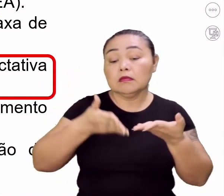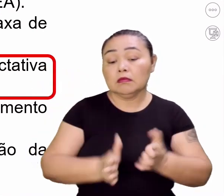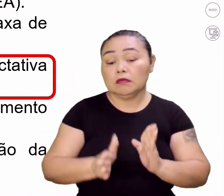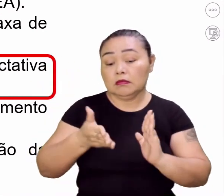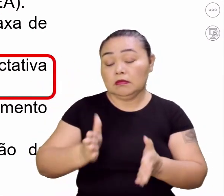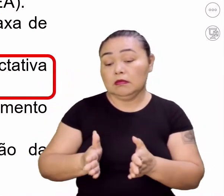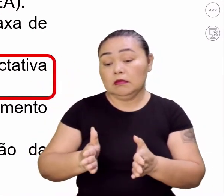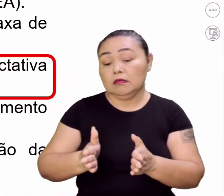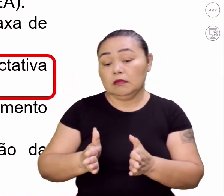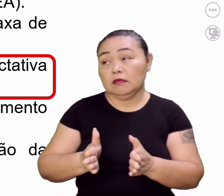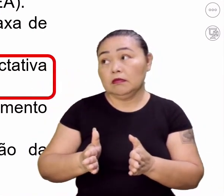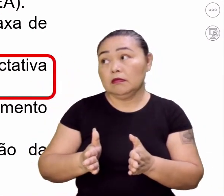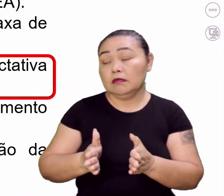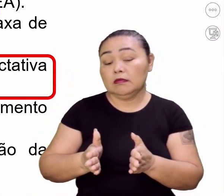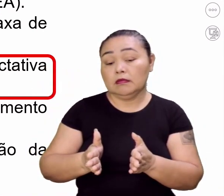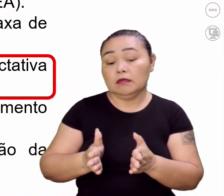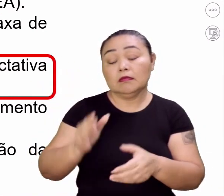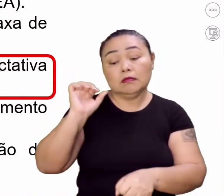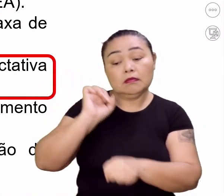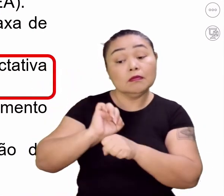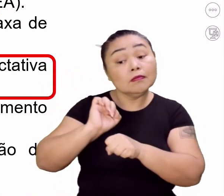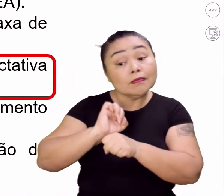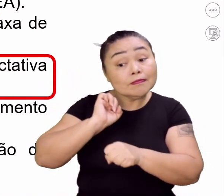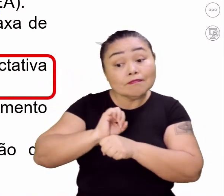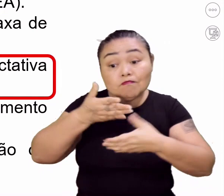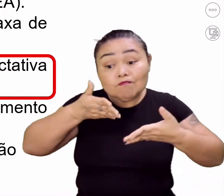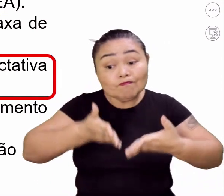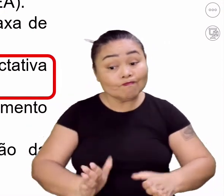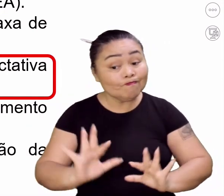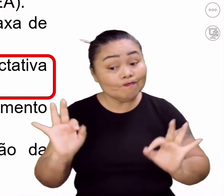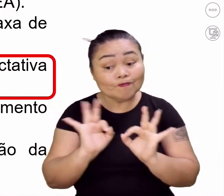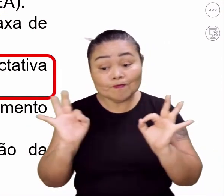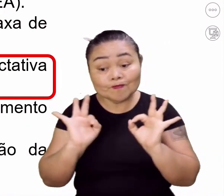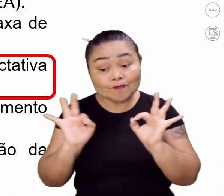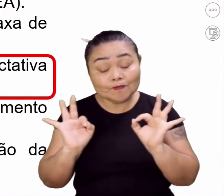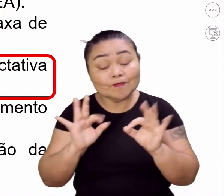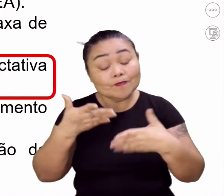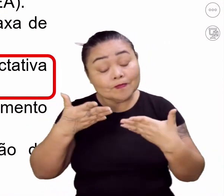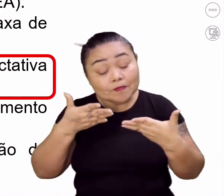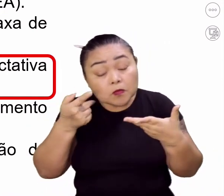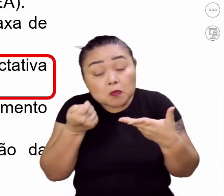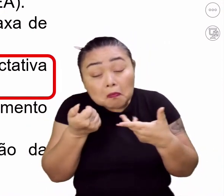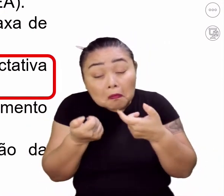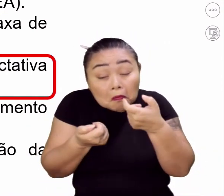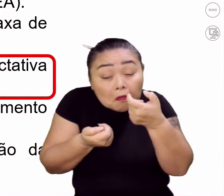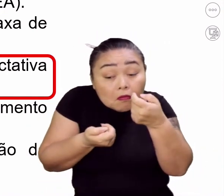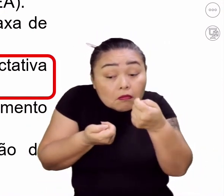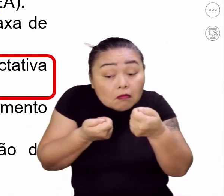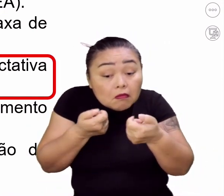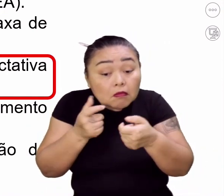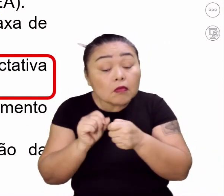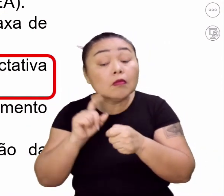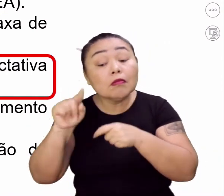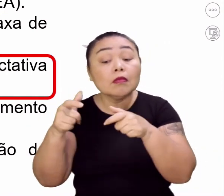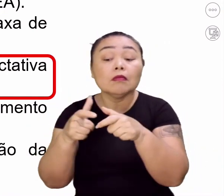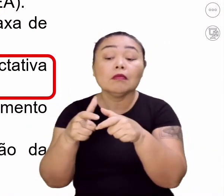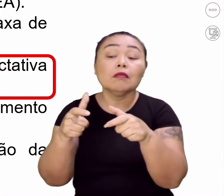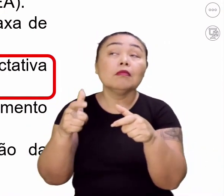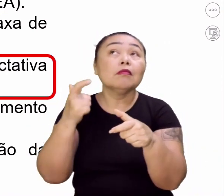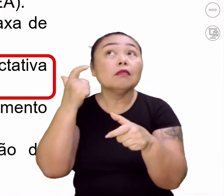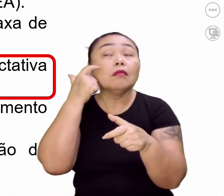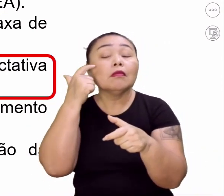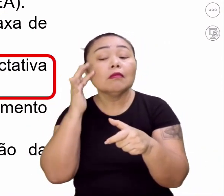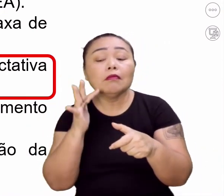seja, está parando de nascer pessoas, crianças, e o aumento da expectativa